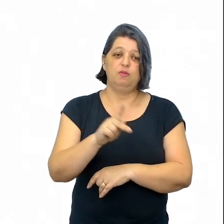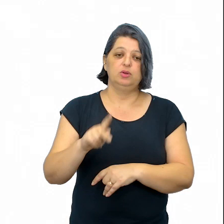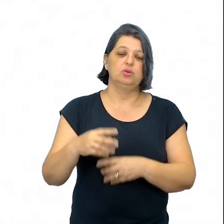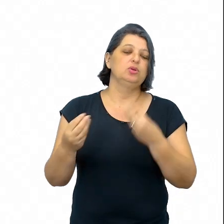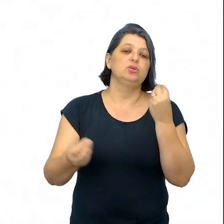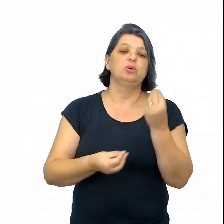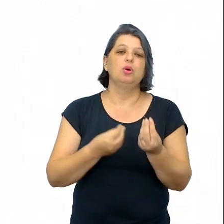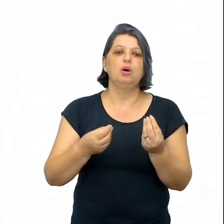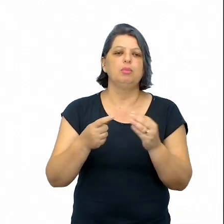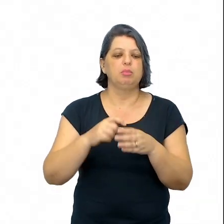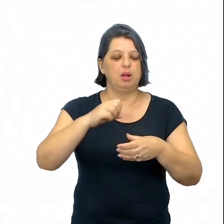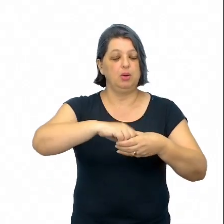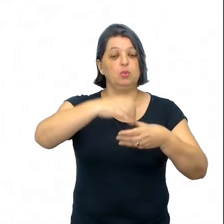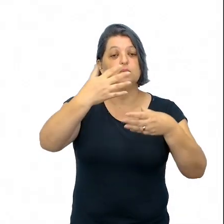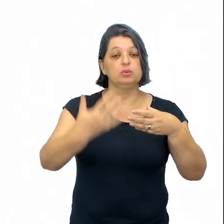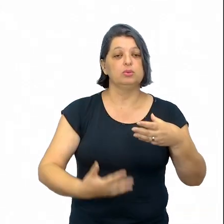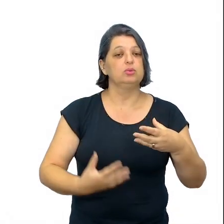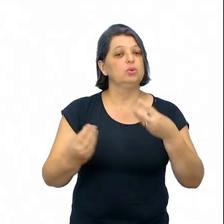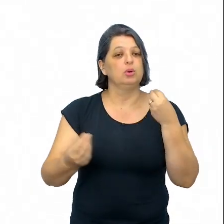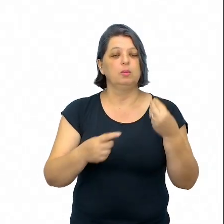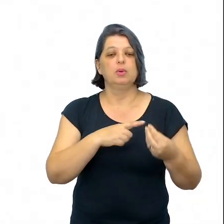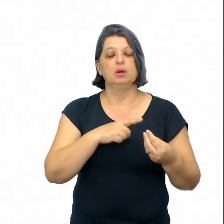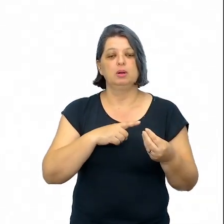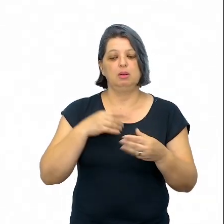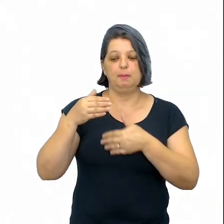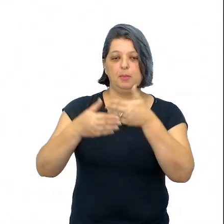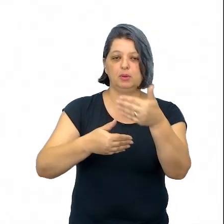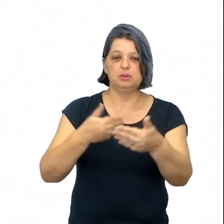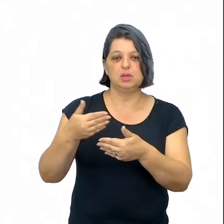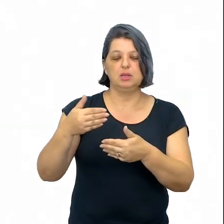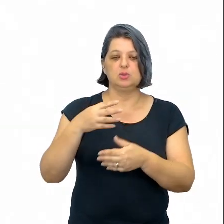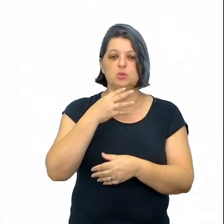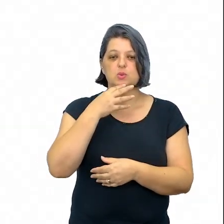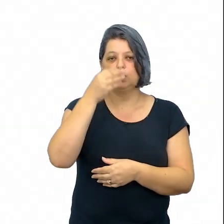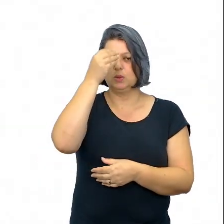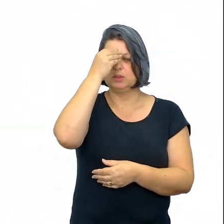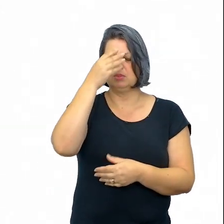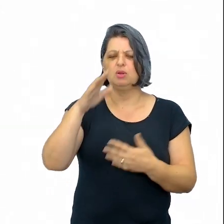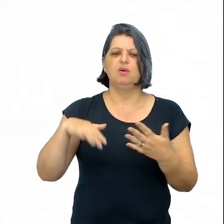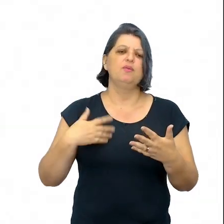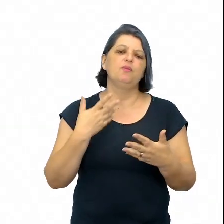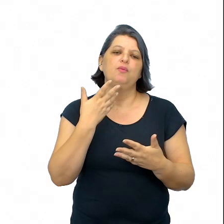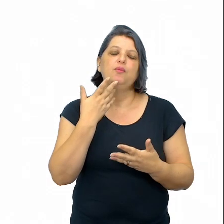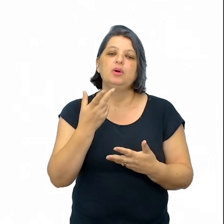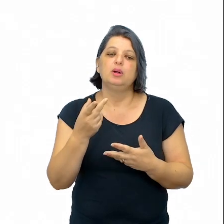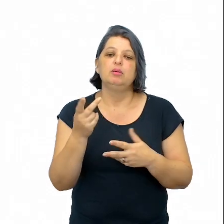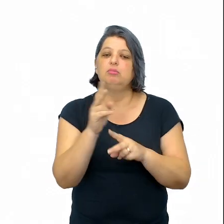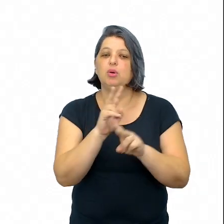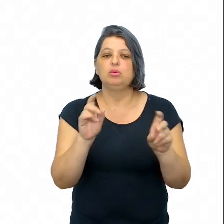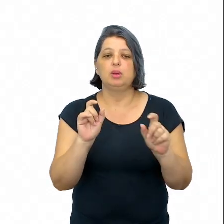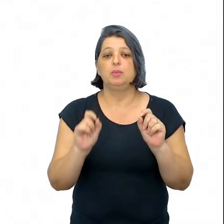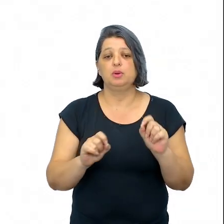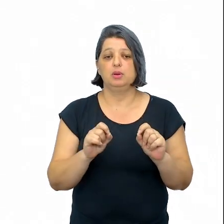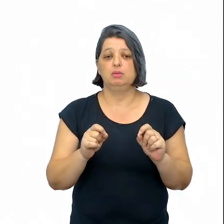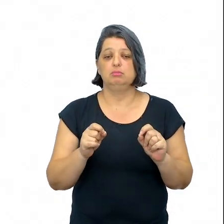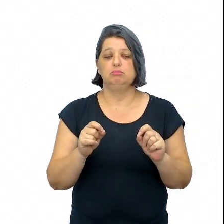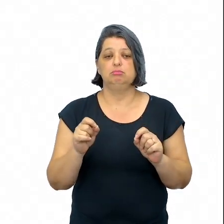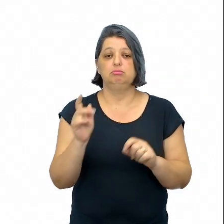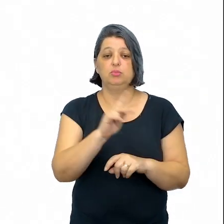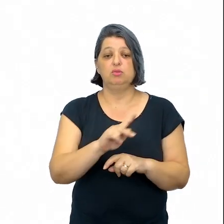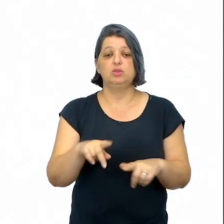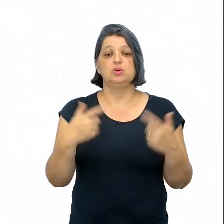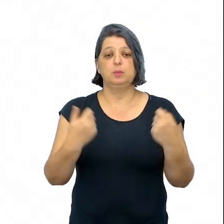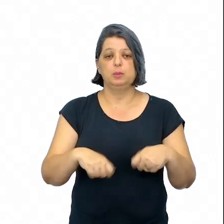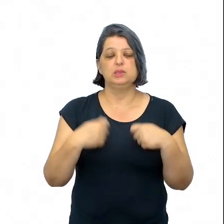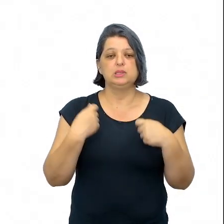quais são os conteúdos. Então, o que nós temos de processo de conhecimento? Quando a gente fala de processo de conhecimento, o que o professor necessita para